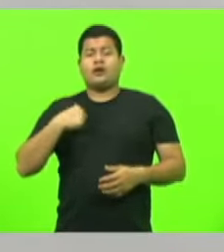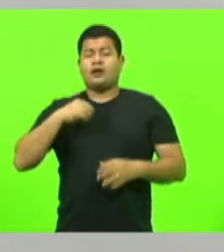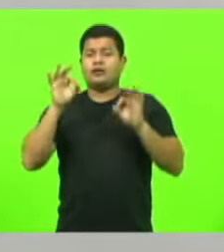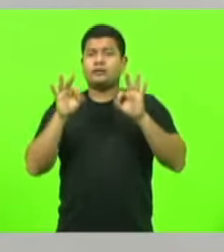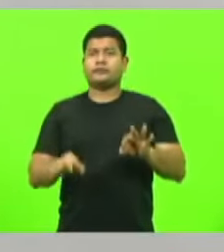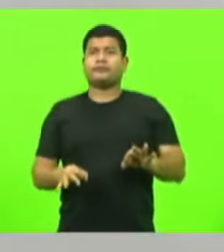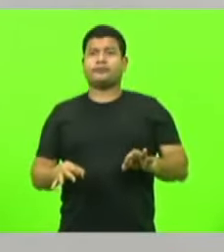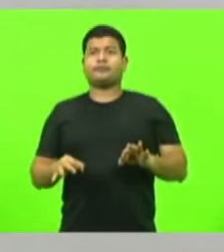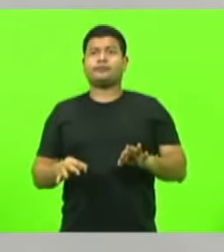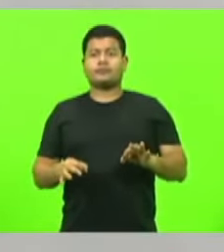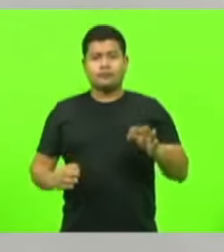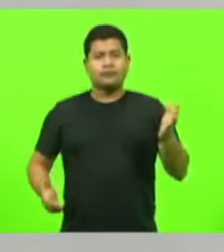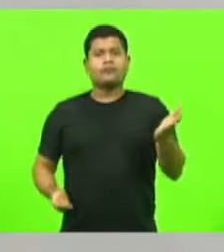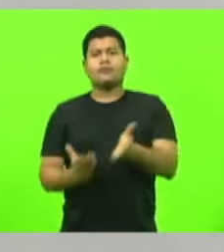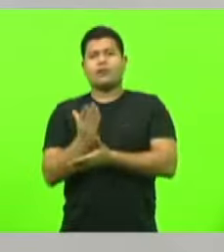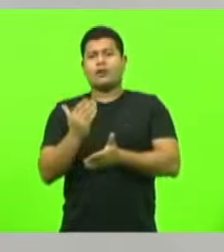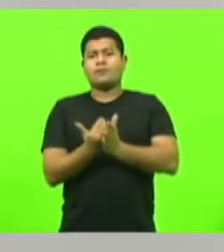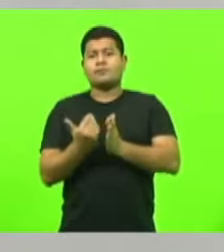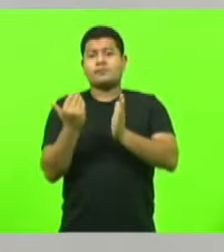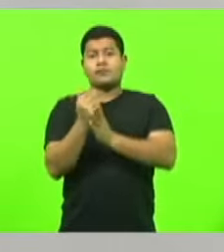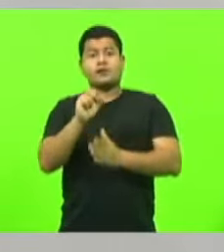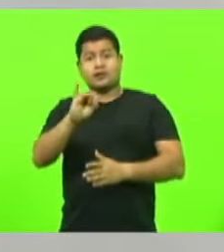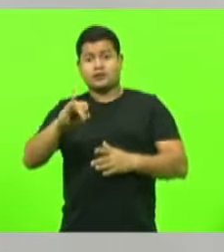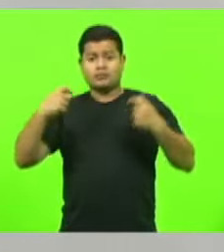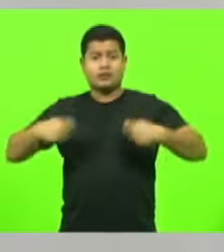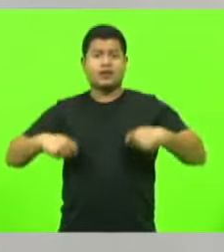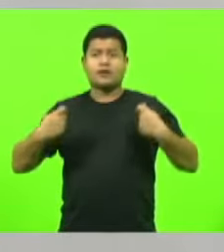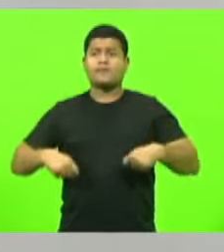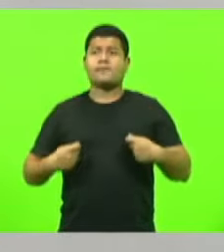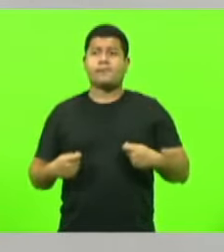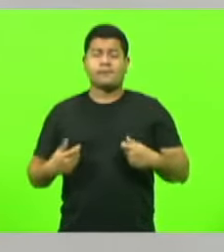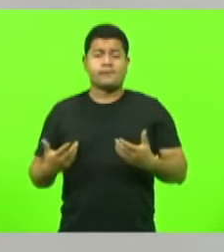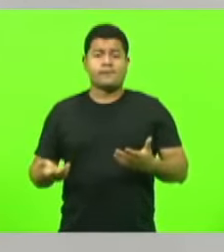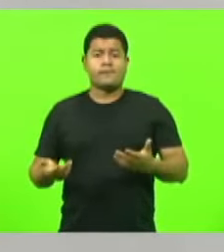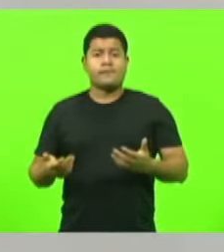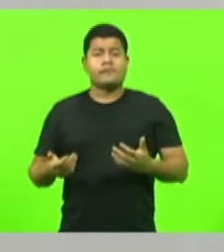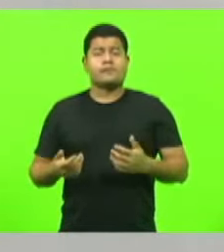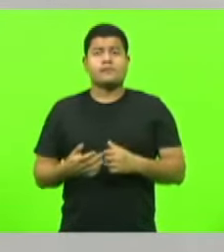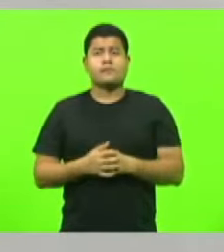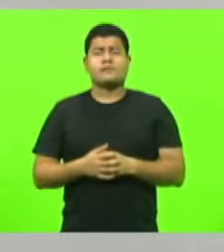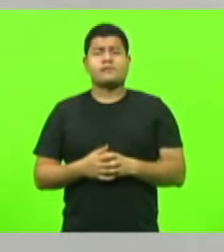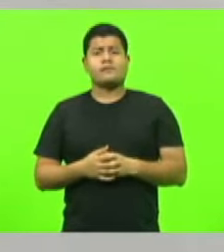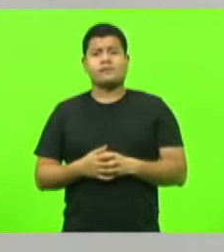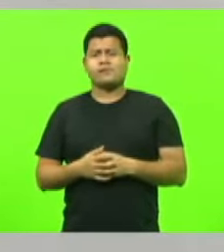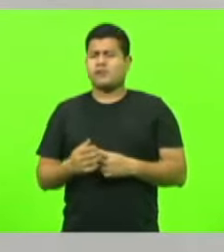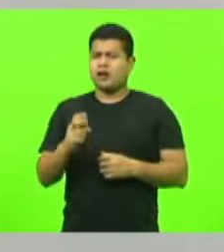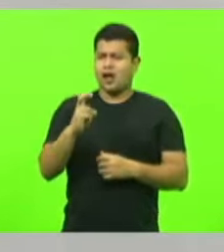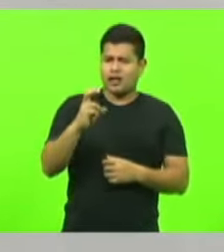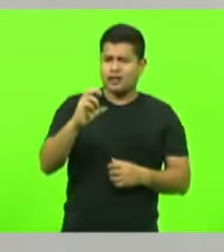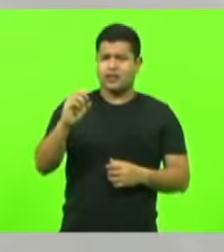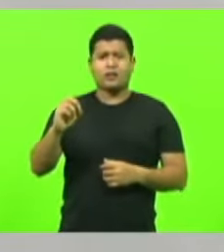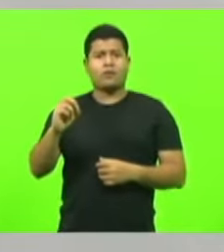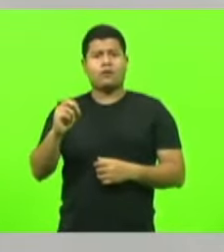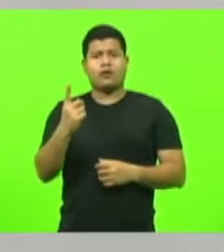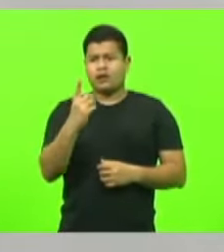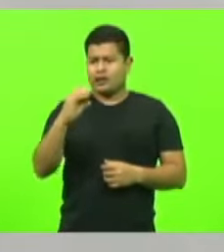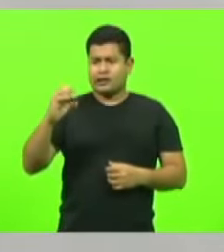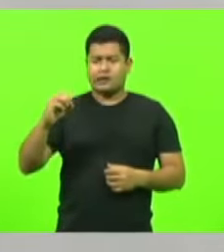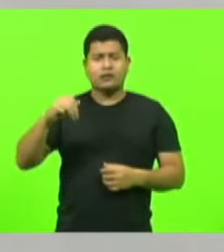Berlanda, aprovará mais, se for necessário. Se for necessário colocar mais 50, 100 milhões, a gente